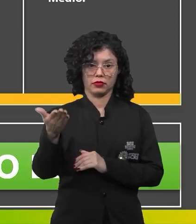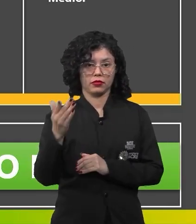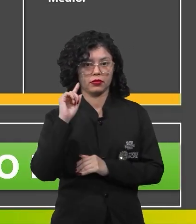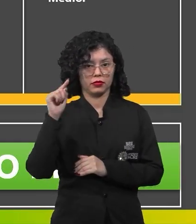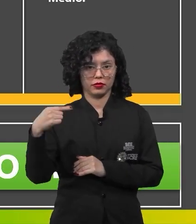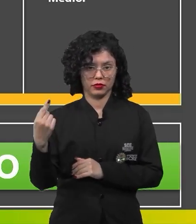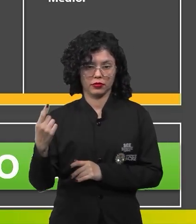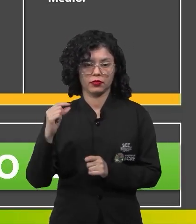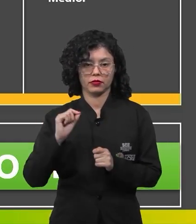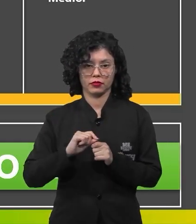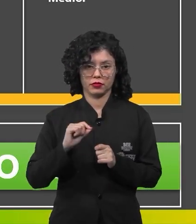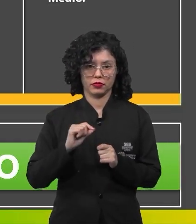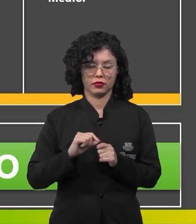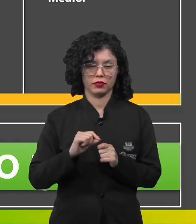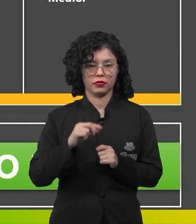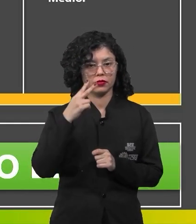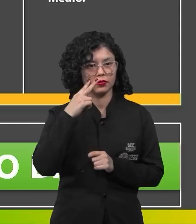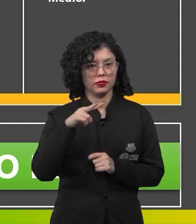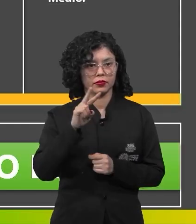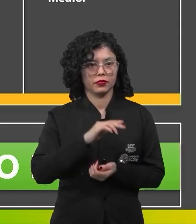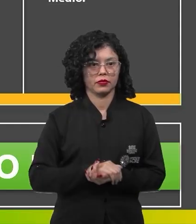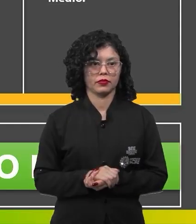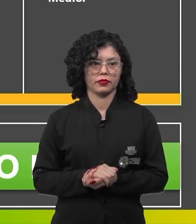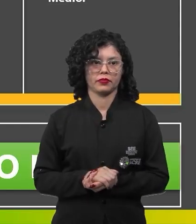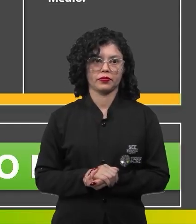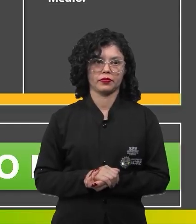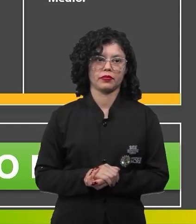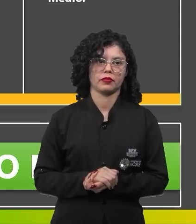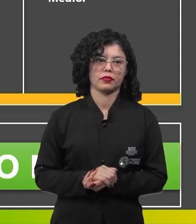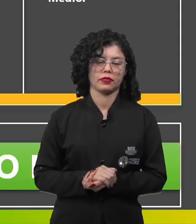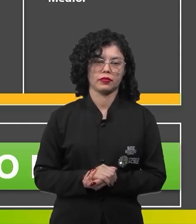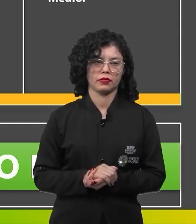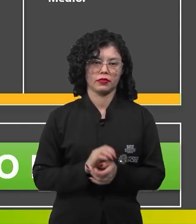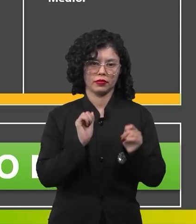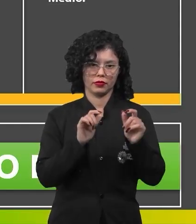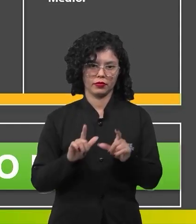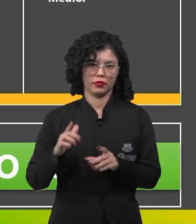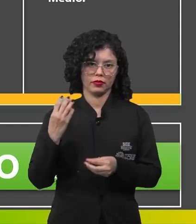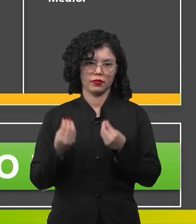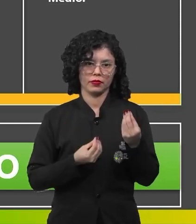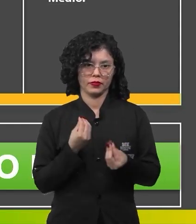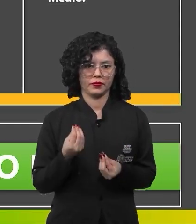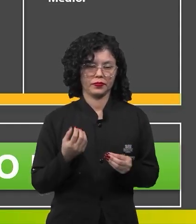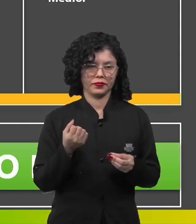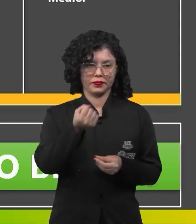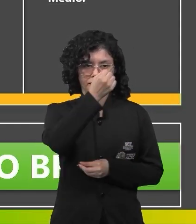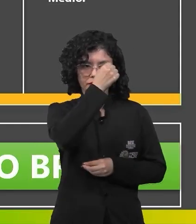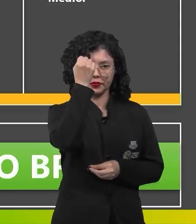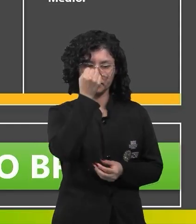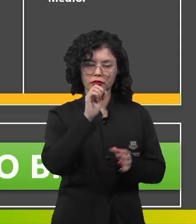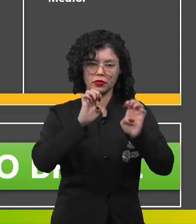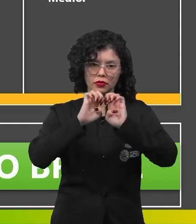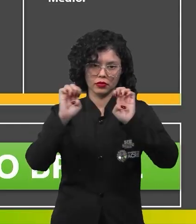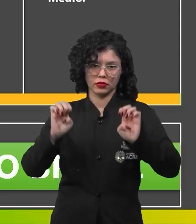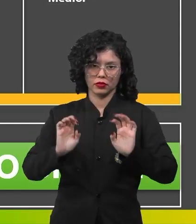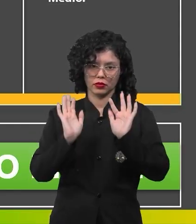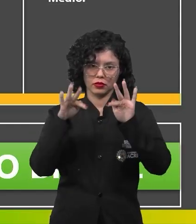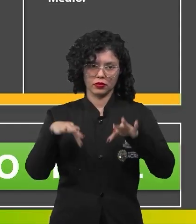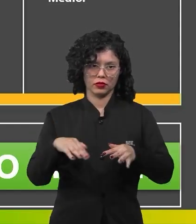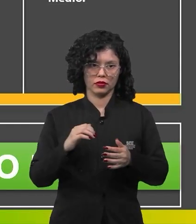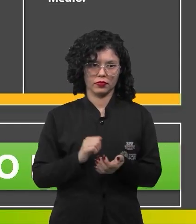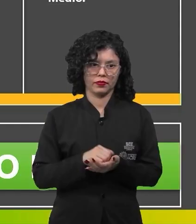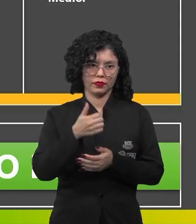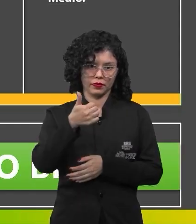depois fazer a conferência. Então, em tela, como que a sociologia ela estava estruturada no final do